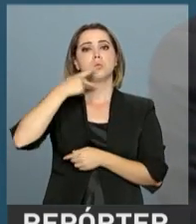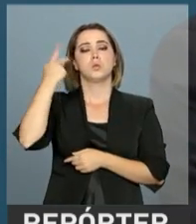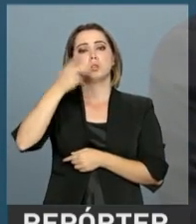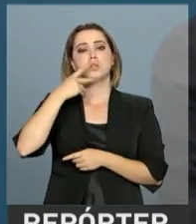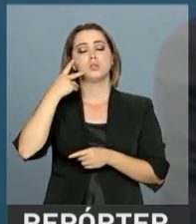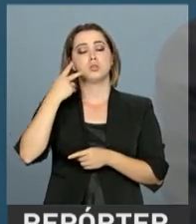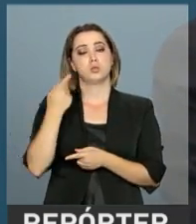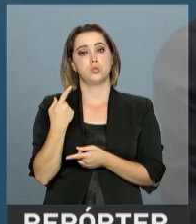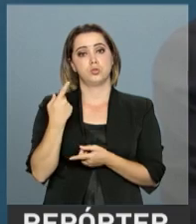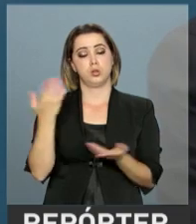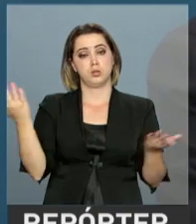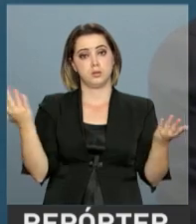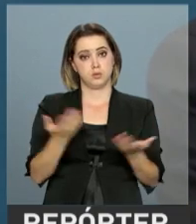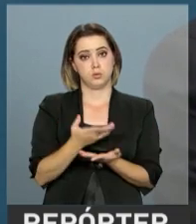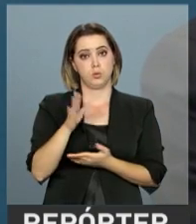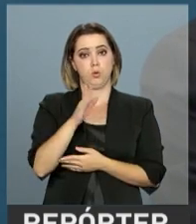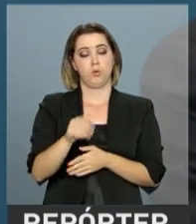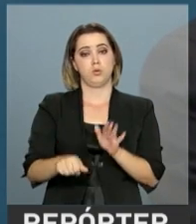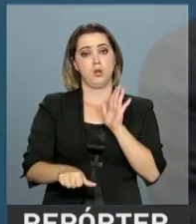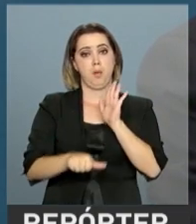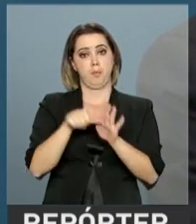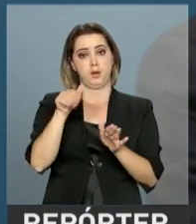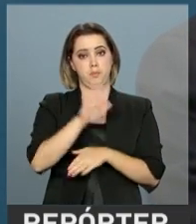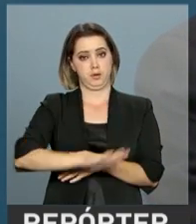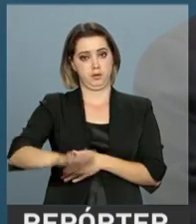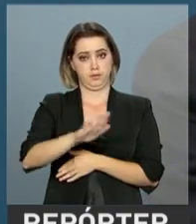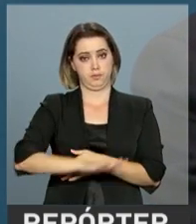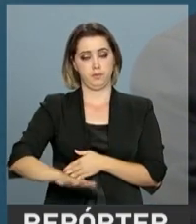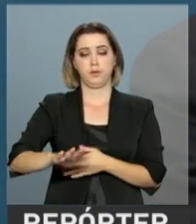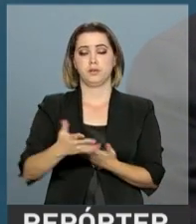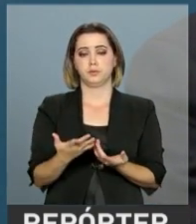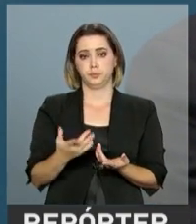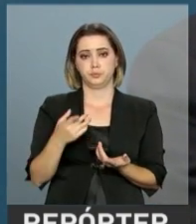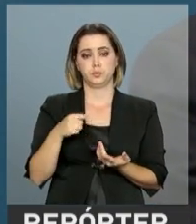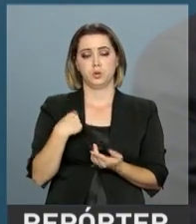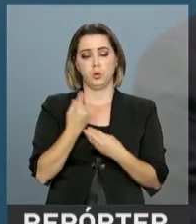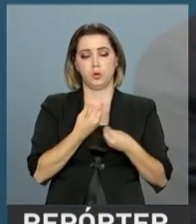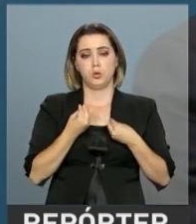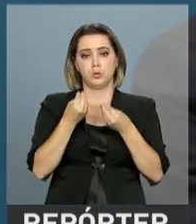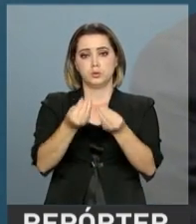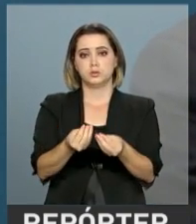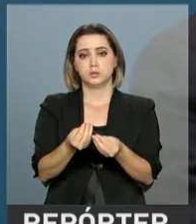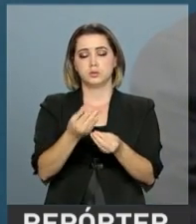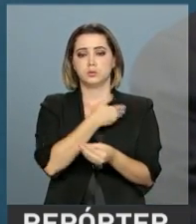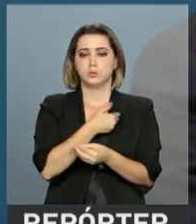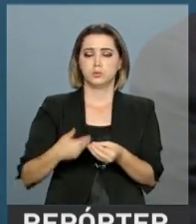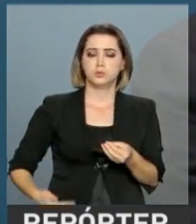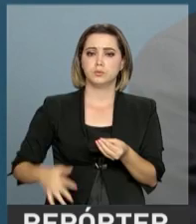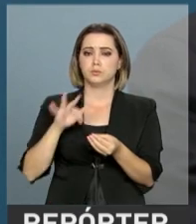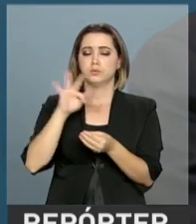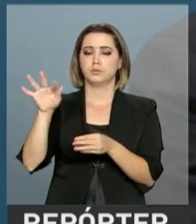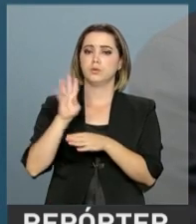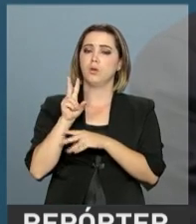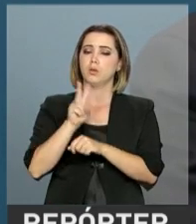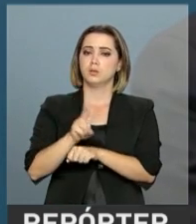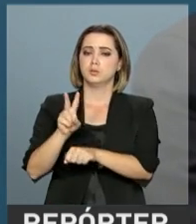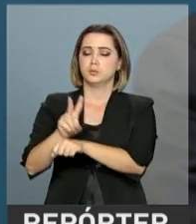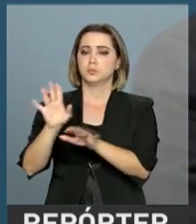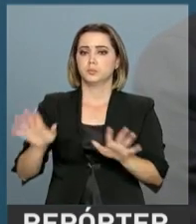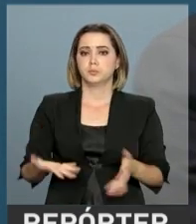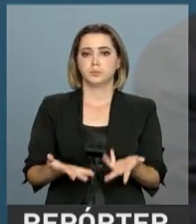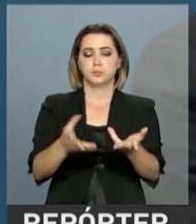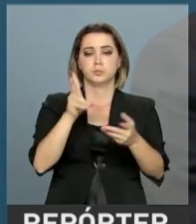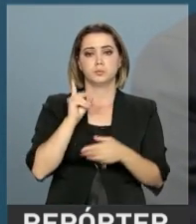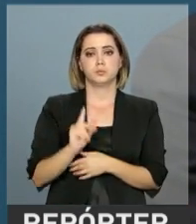infância sendo criado hoje em face dasações do Conselho portanto nós garantiremos noito da União a proteção e a promoção dos